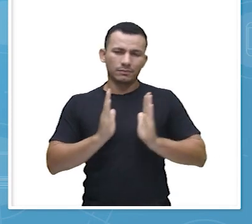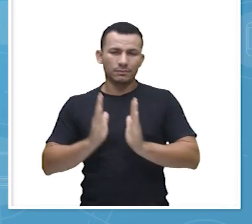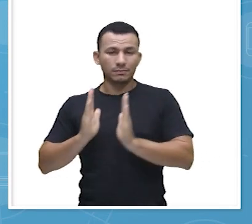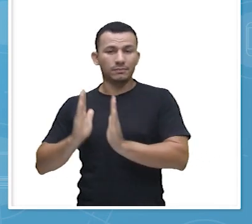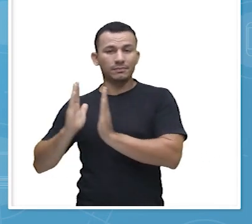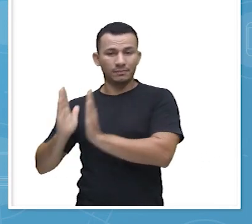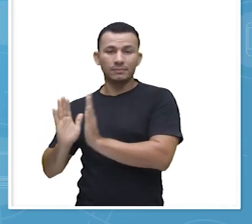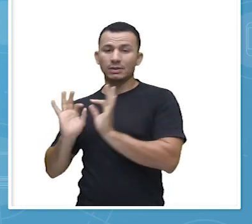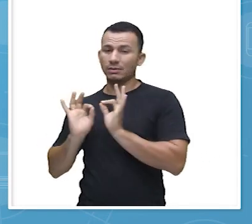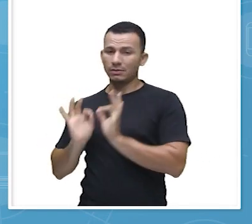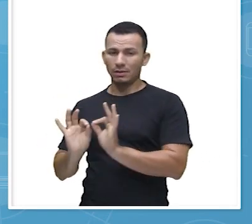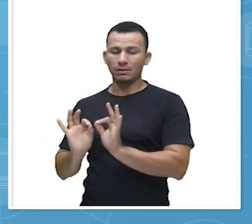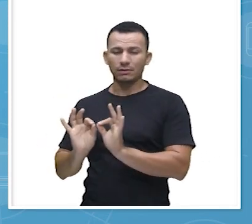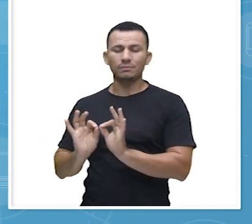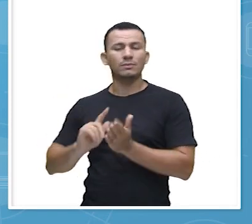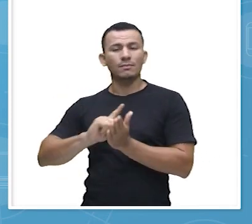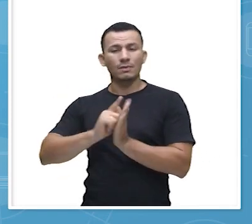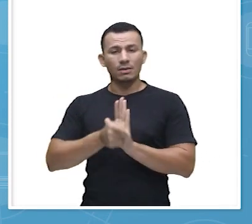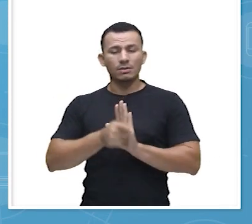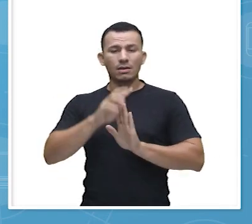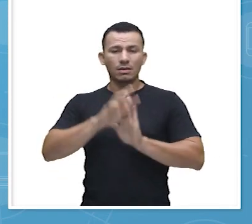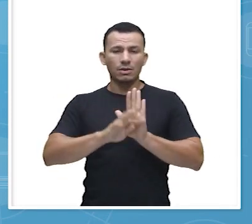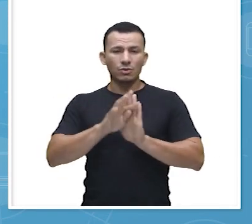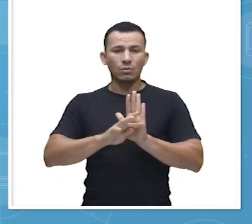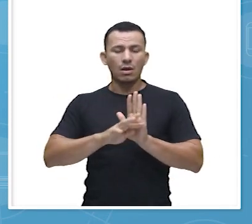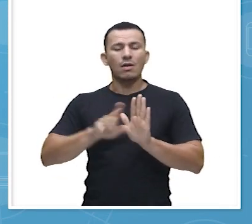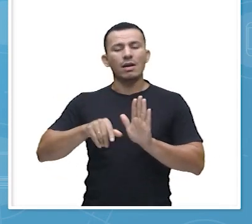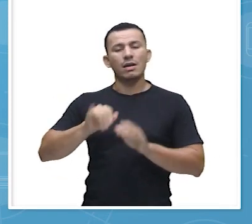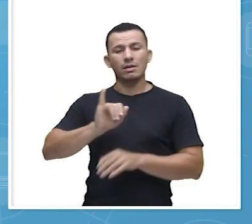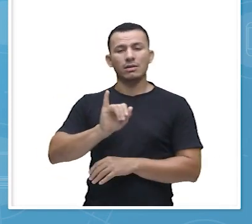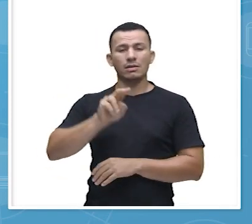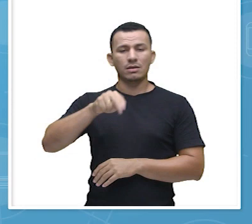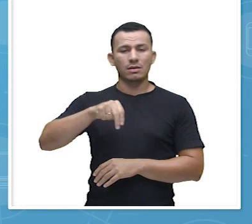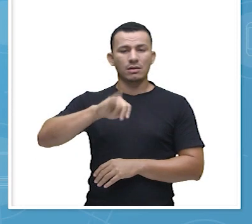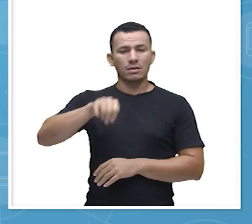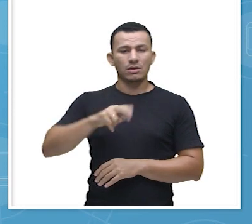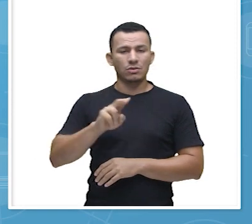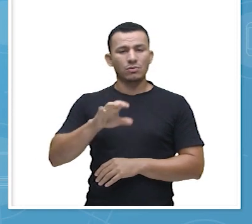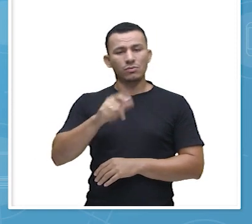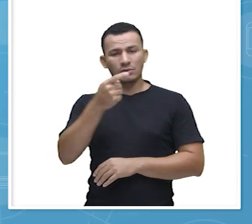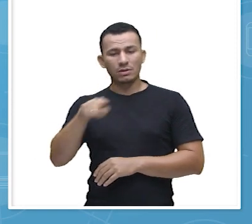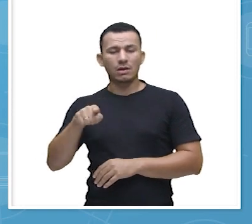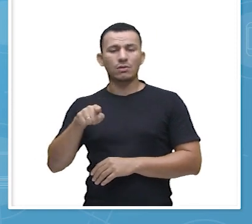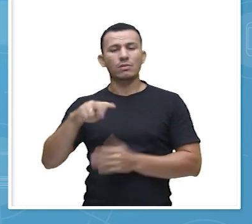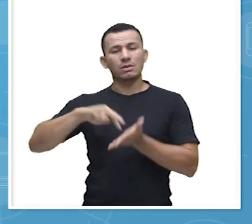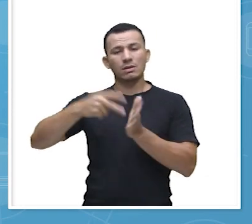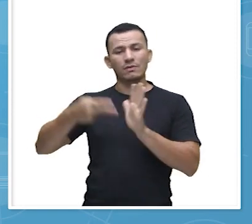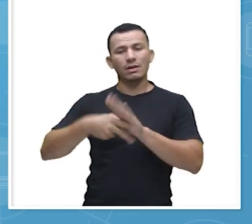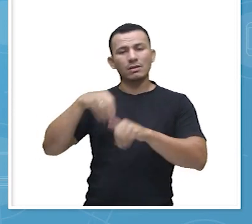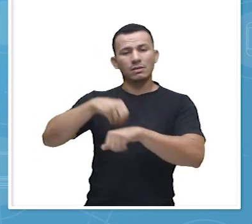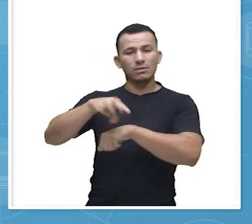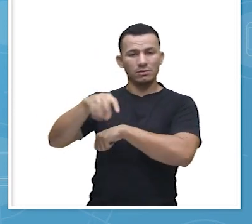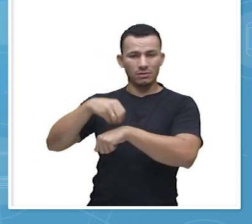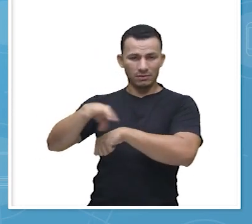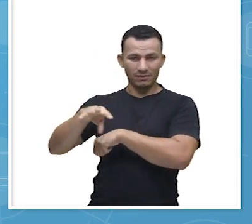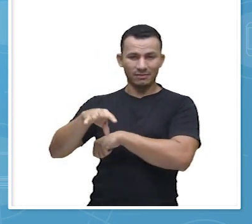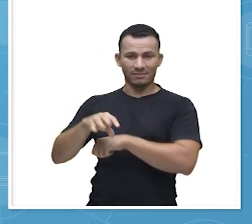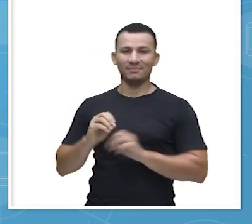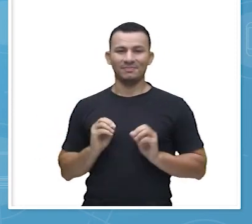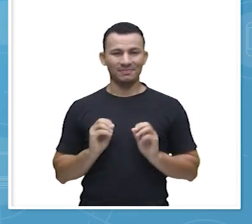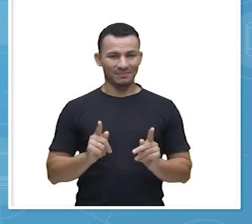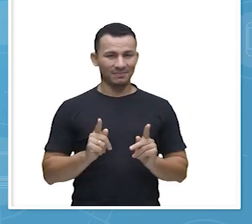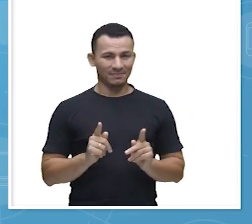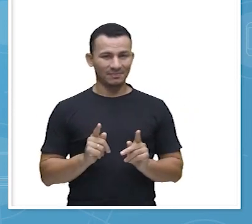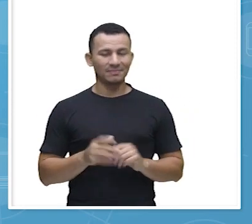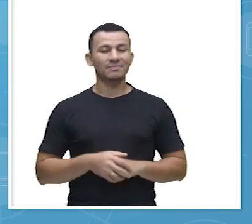outra. Esse gênero textual pertence aos textos injuntivos, pois ele instrui as pessoas a fazerem algo, tá bom? Então, primeira